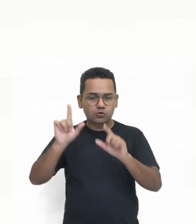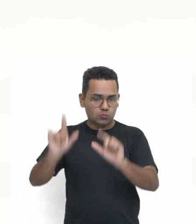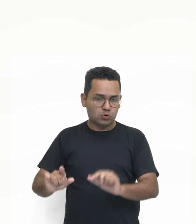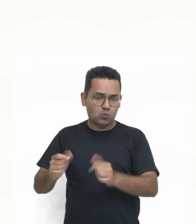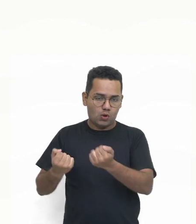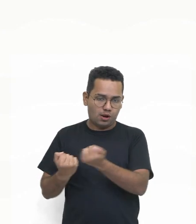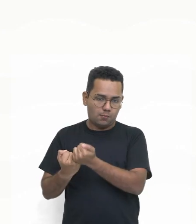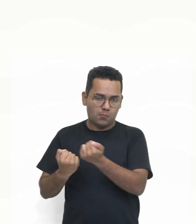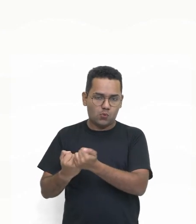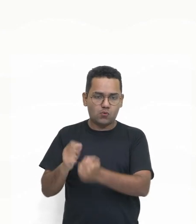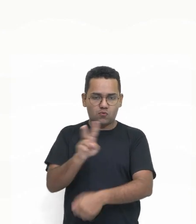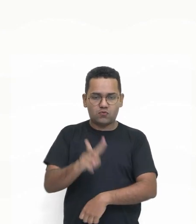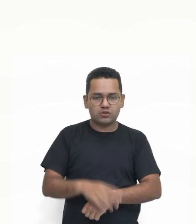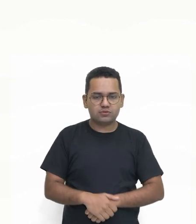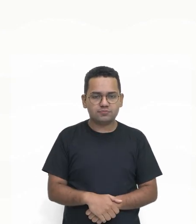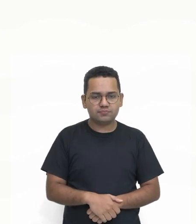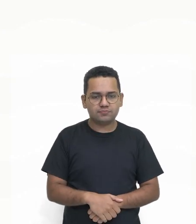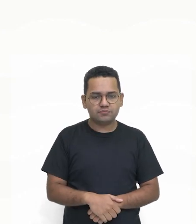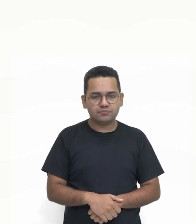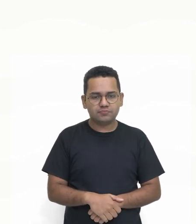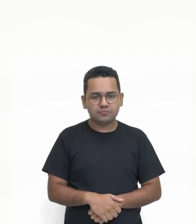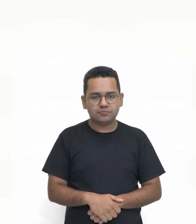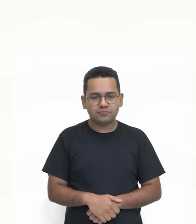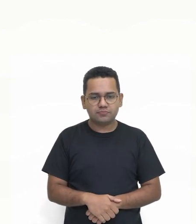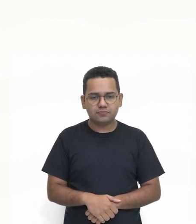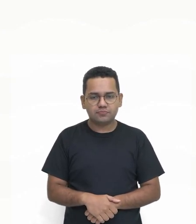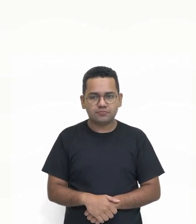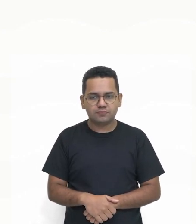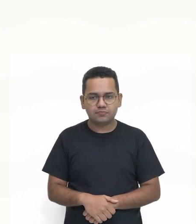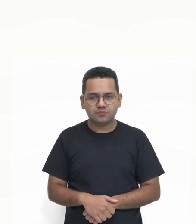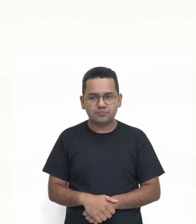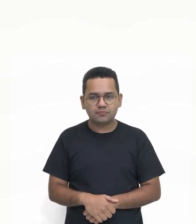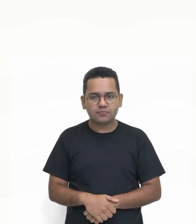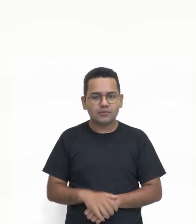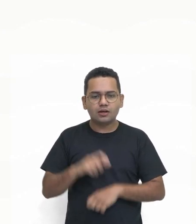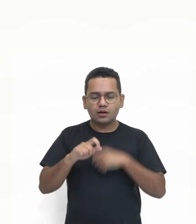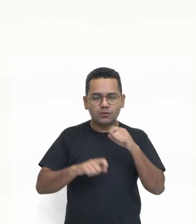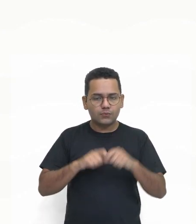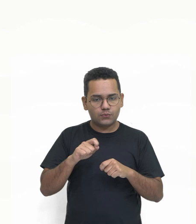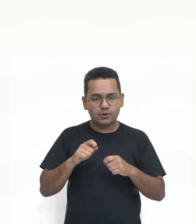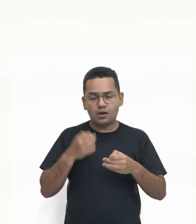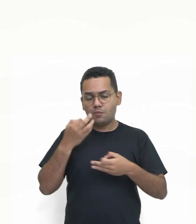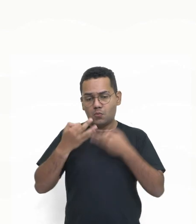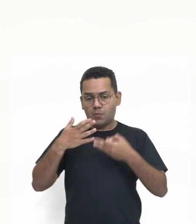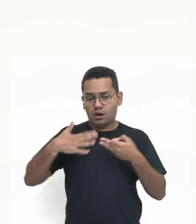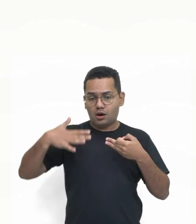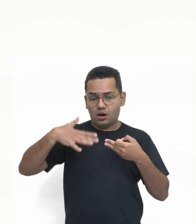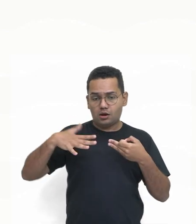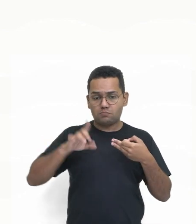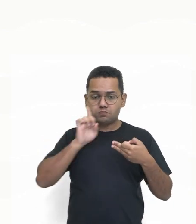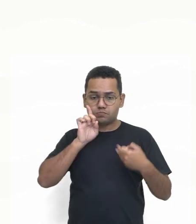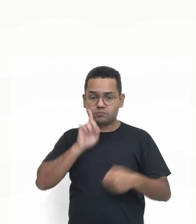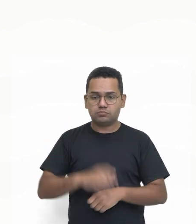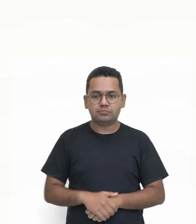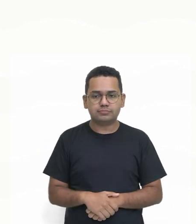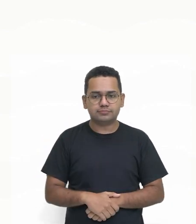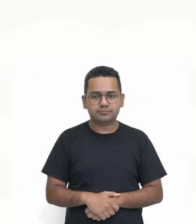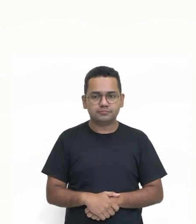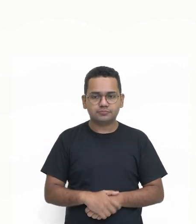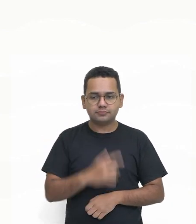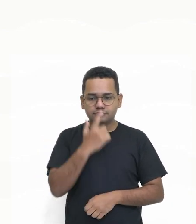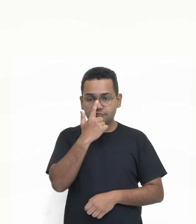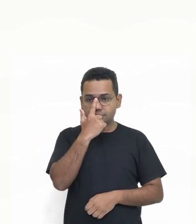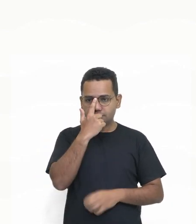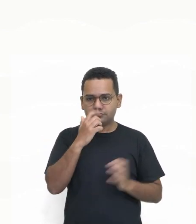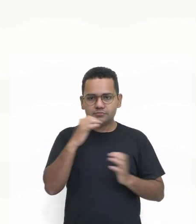Vietnã. E o ponto de virada vai ser justamente a opinião pública dos Estados Unidos. Nesse momento, nos Estados Unidos, estava havendo o